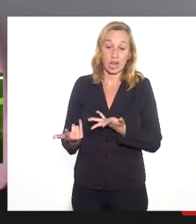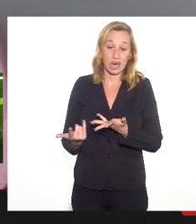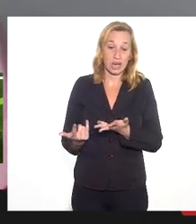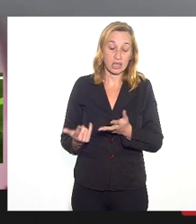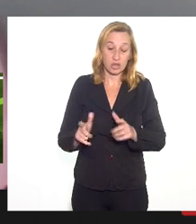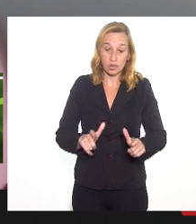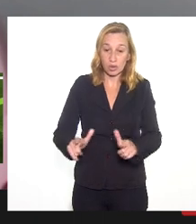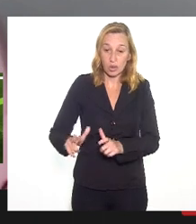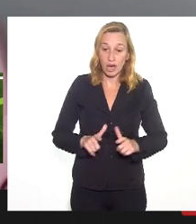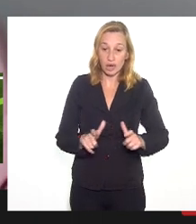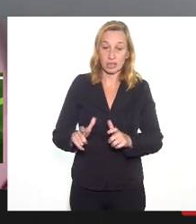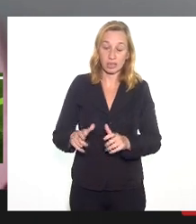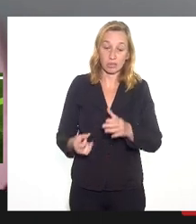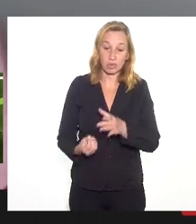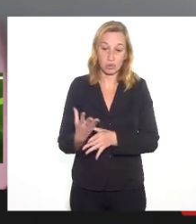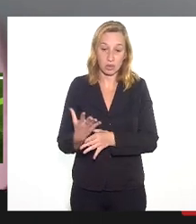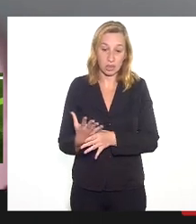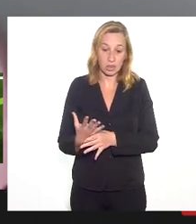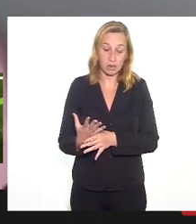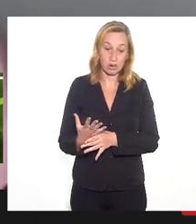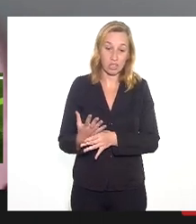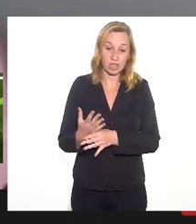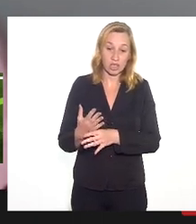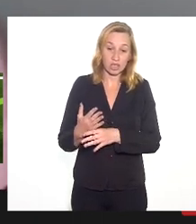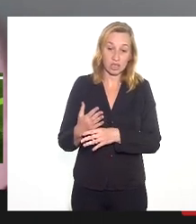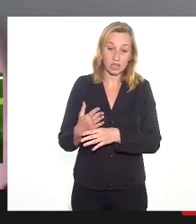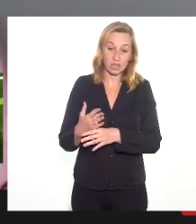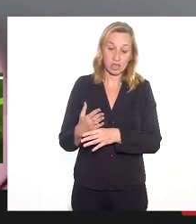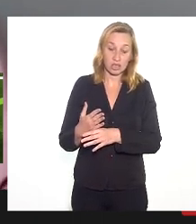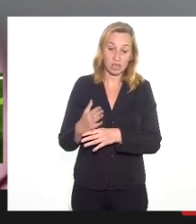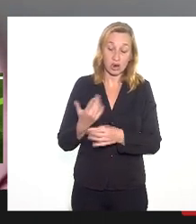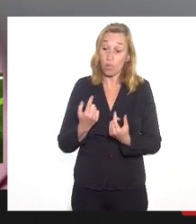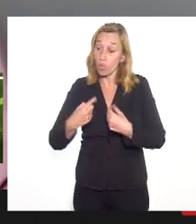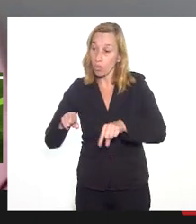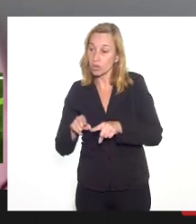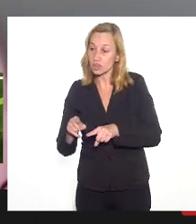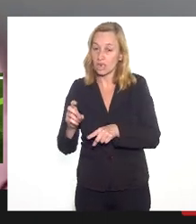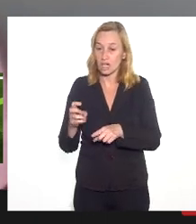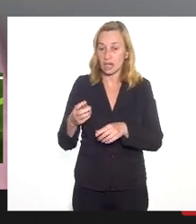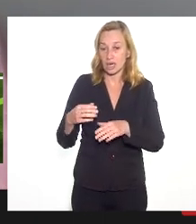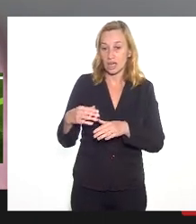de proteção integral, passar por cima das tradições, né,